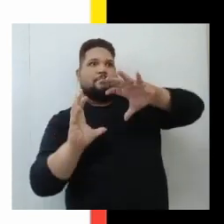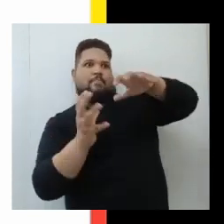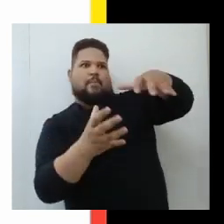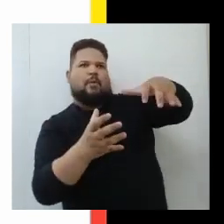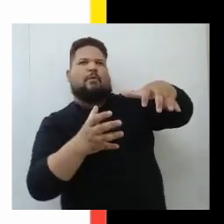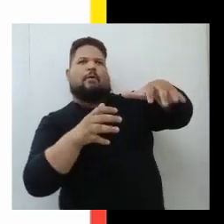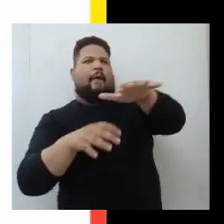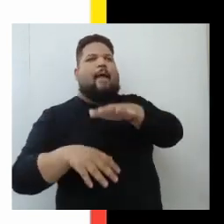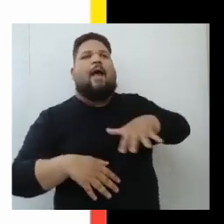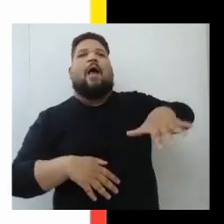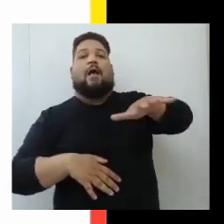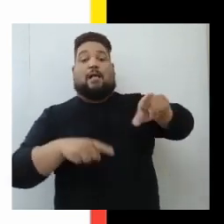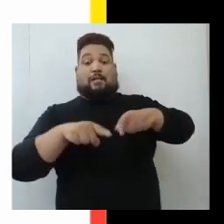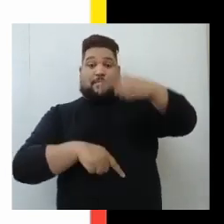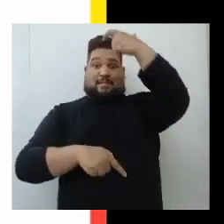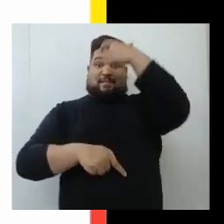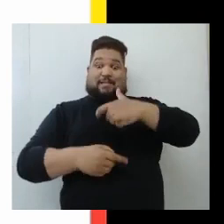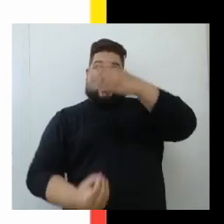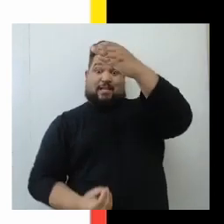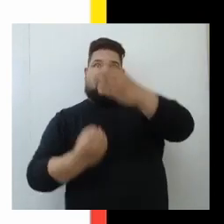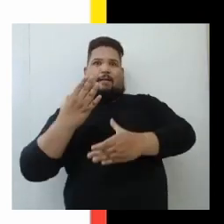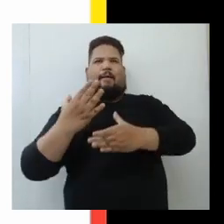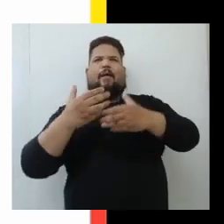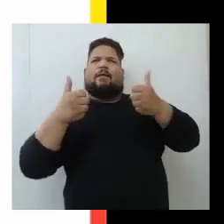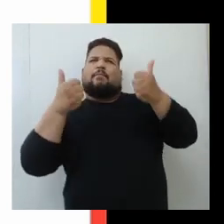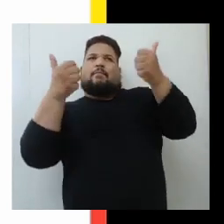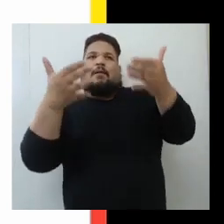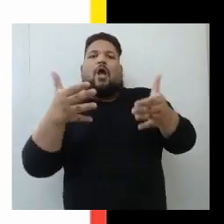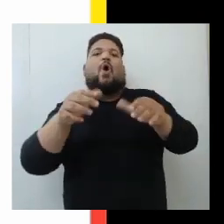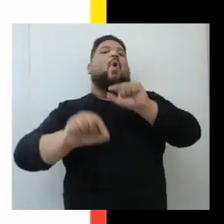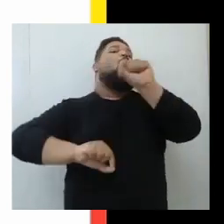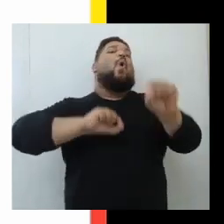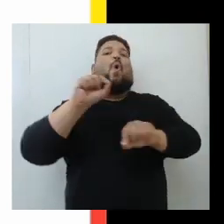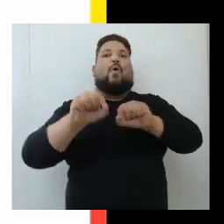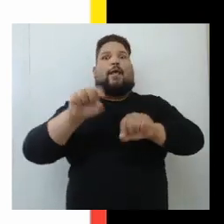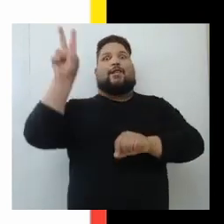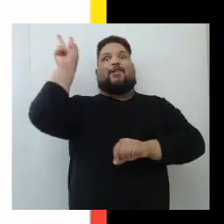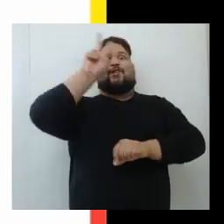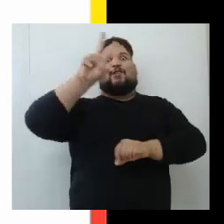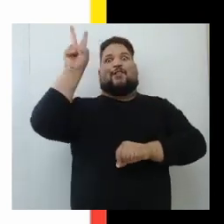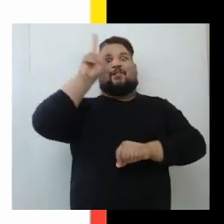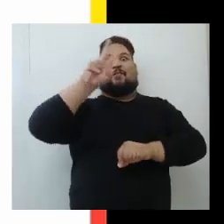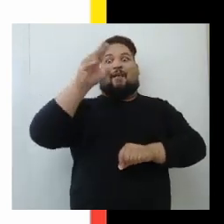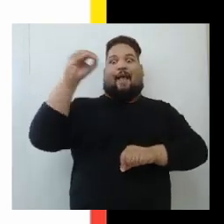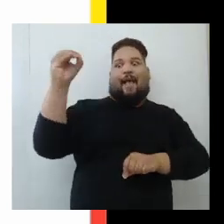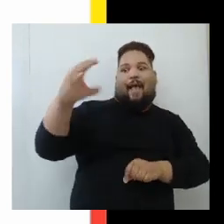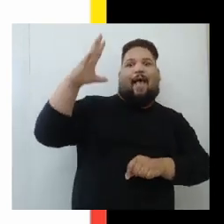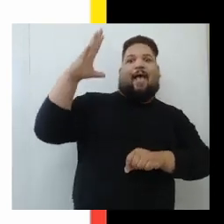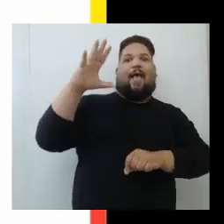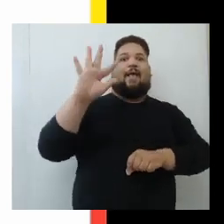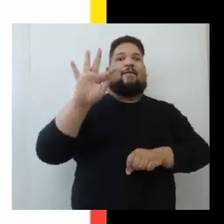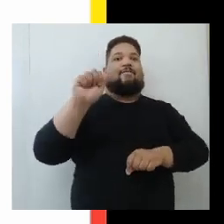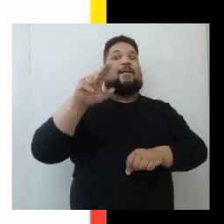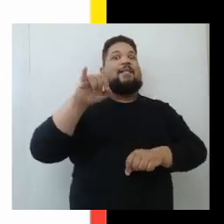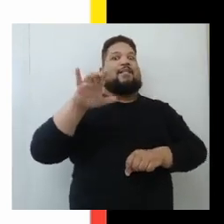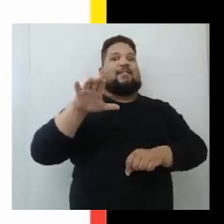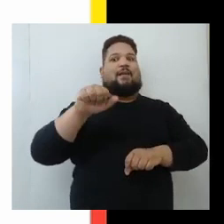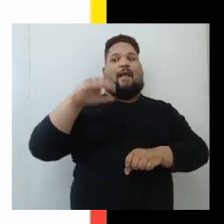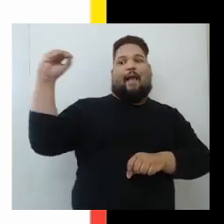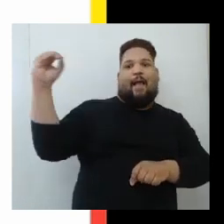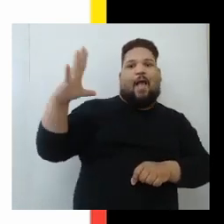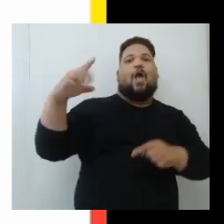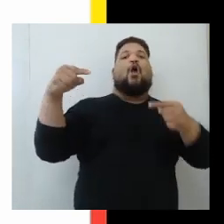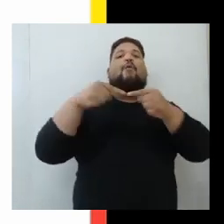próprio surgimento dele, através de histórias fantásticas. Essas histórias recebem o nome genérico